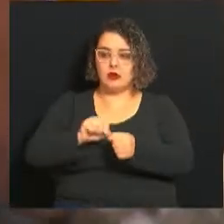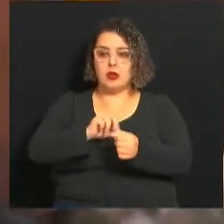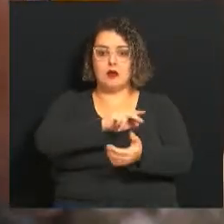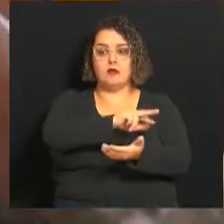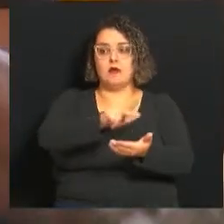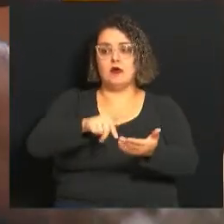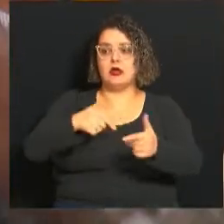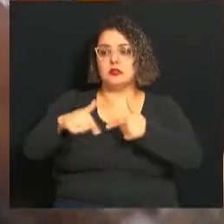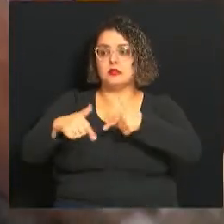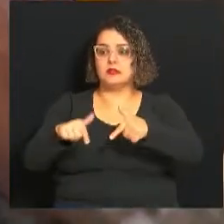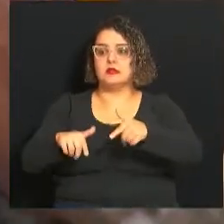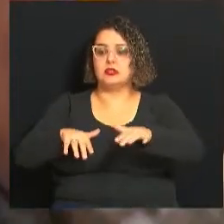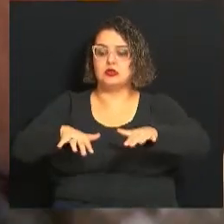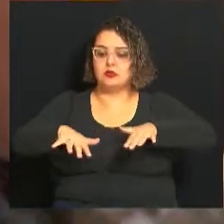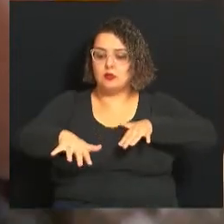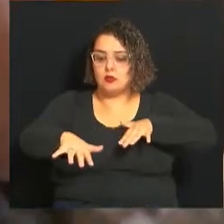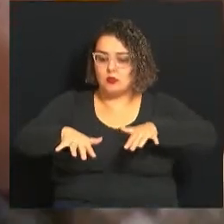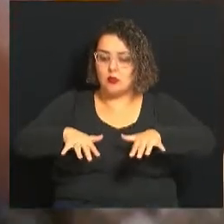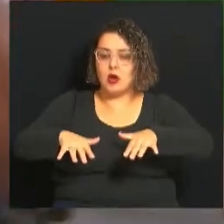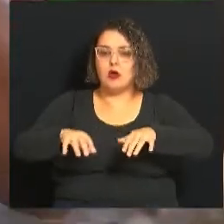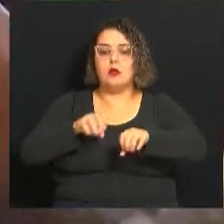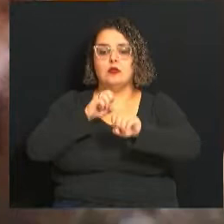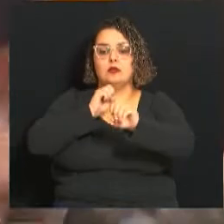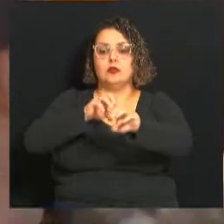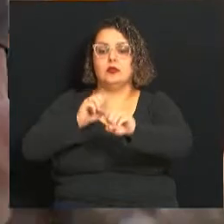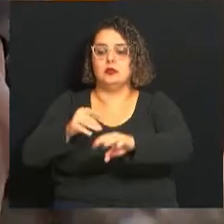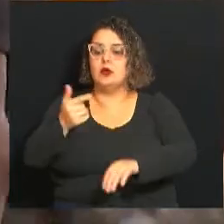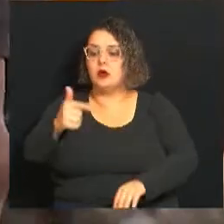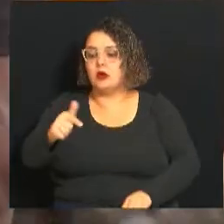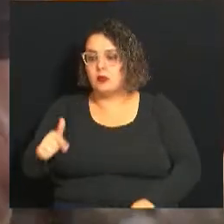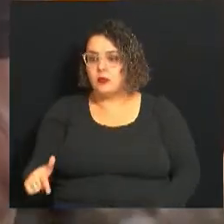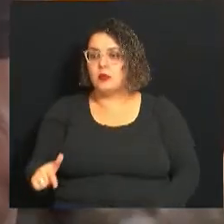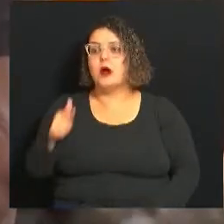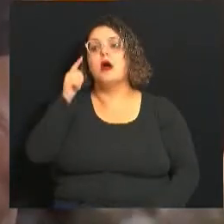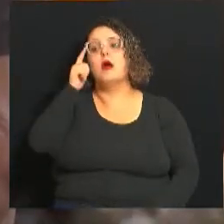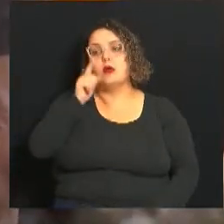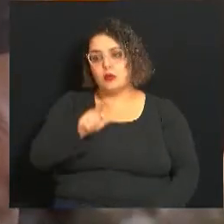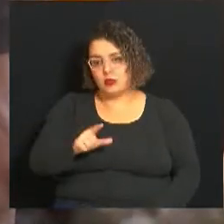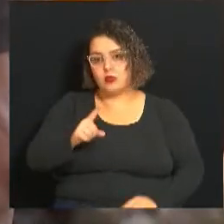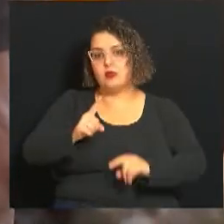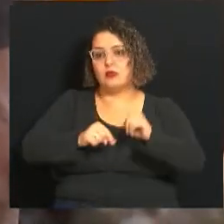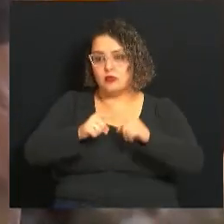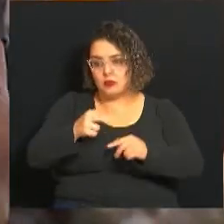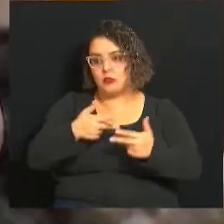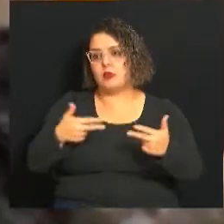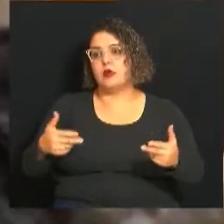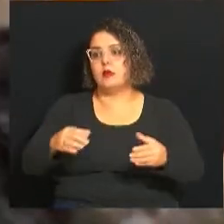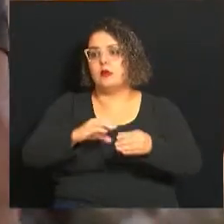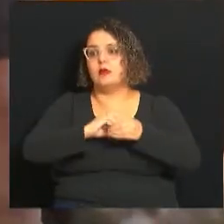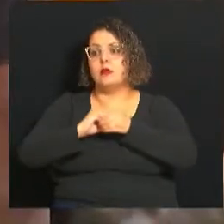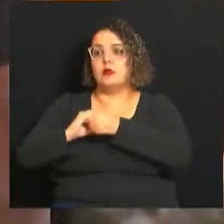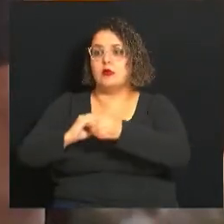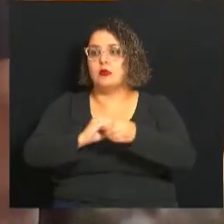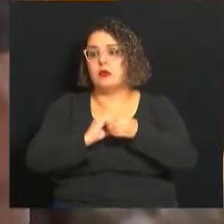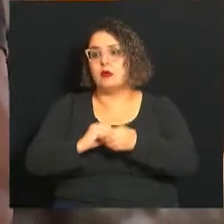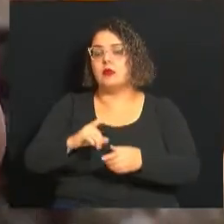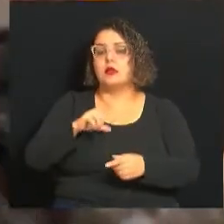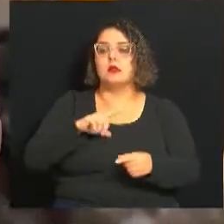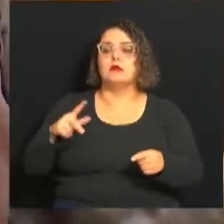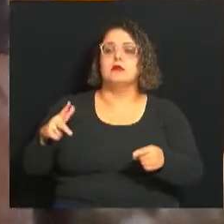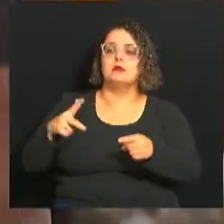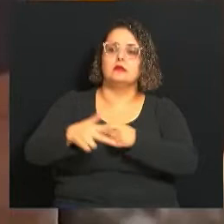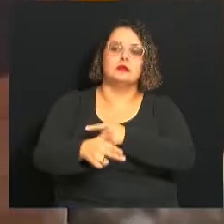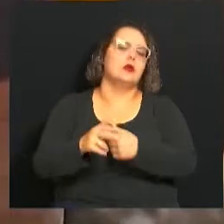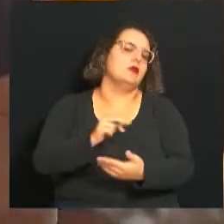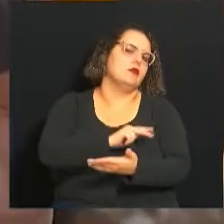de mobilização, de educação continuada, para poder conseguir volume de material para a cooperativa. Então houve essa interrupção e aí muitas